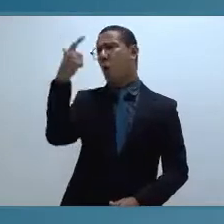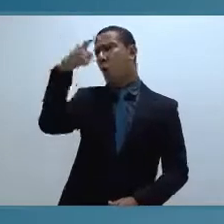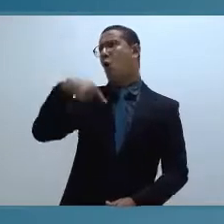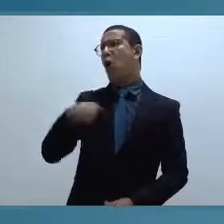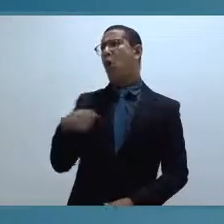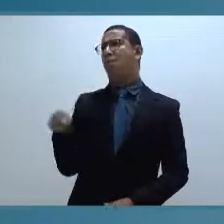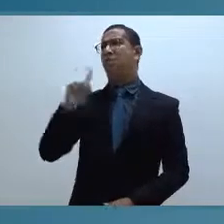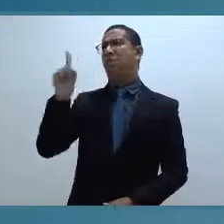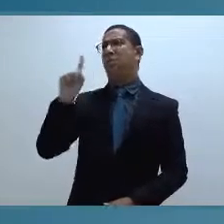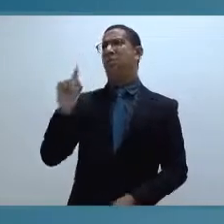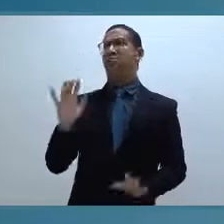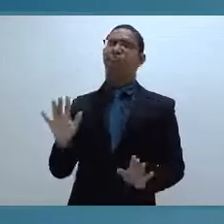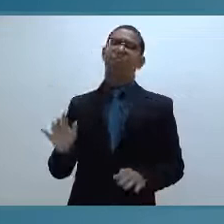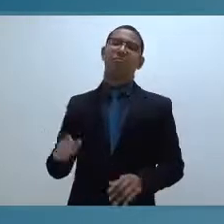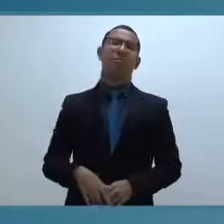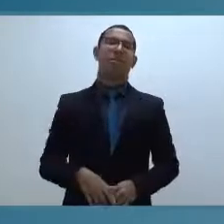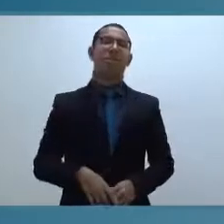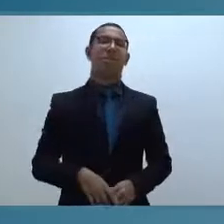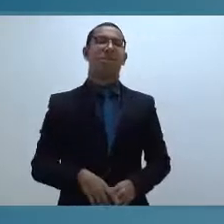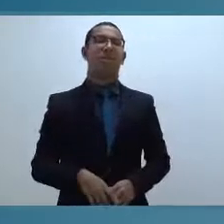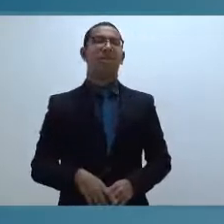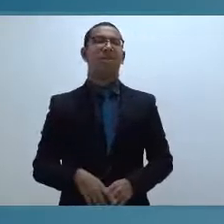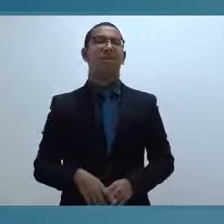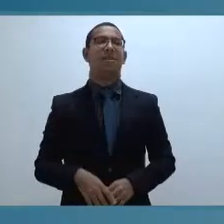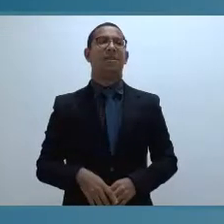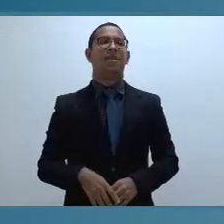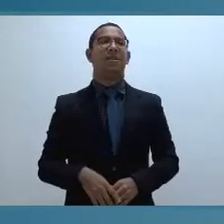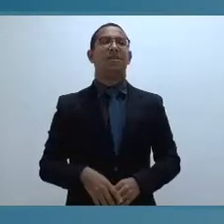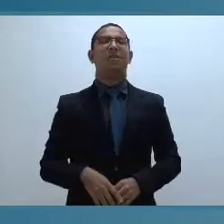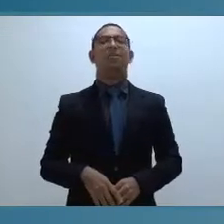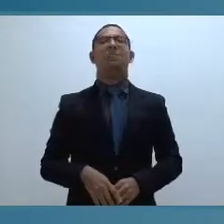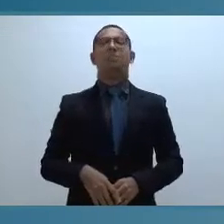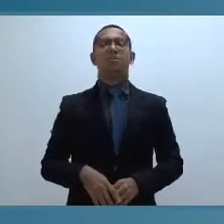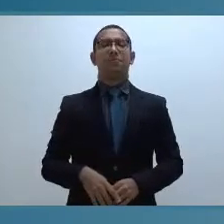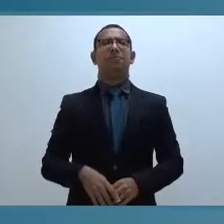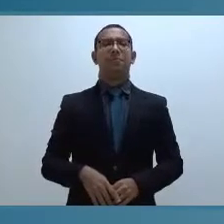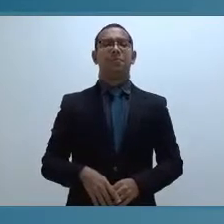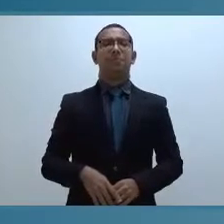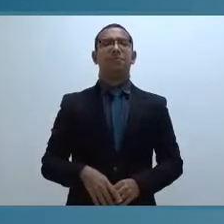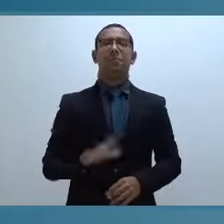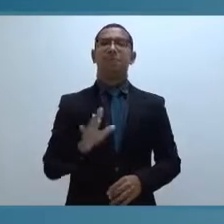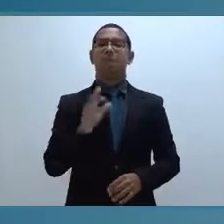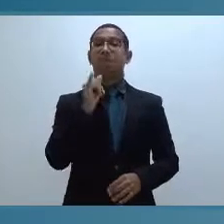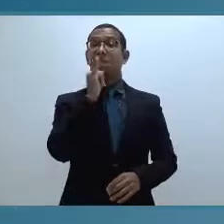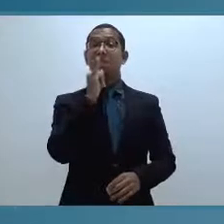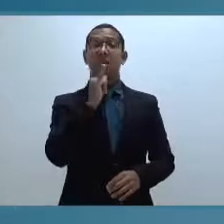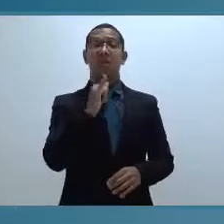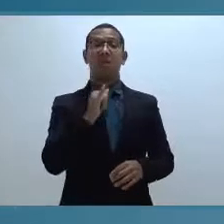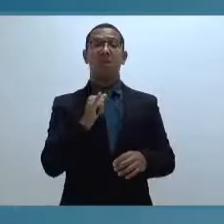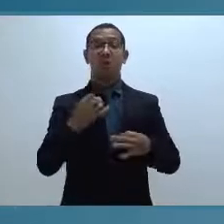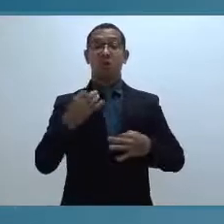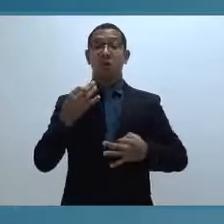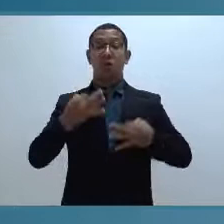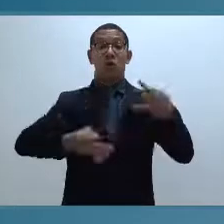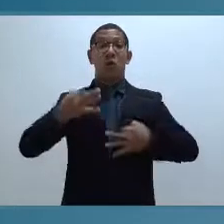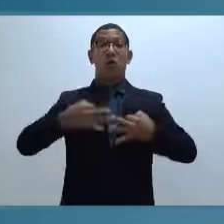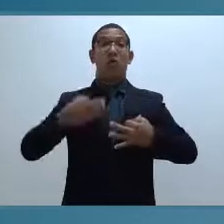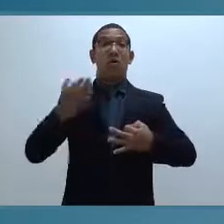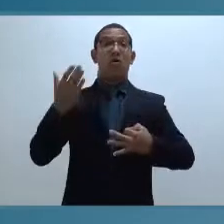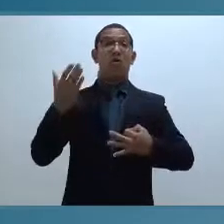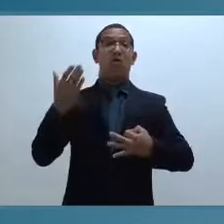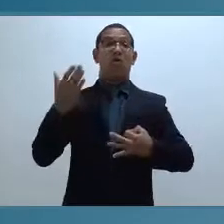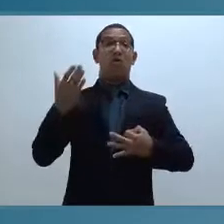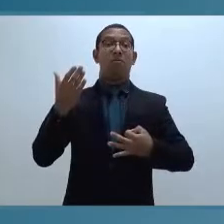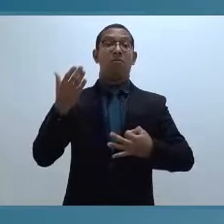Sobre a presente questão, para melhor solidificar esse posicionamento, trago o julgamento realizado perante o